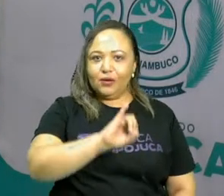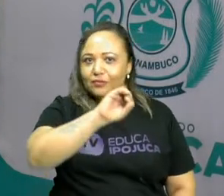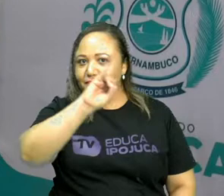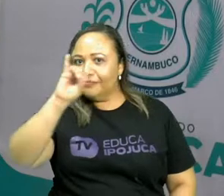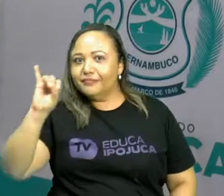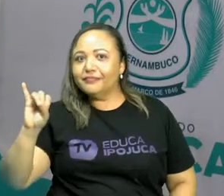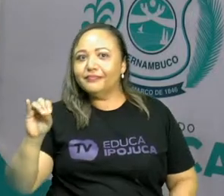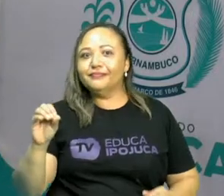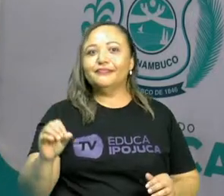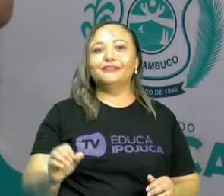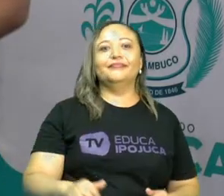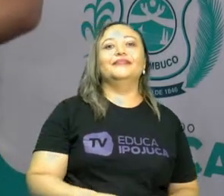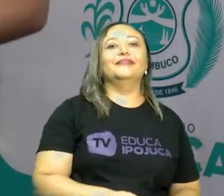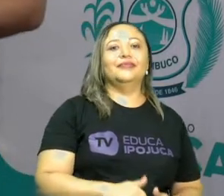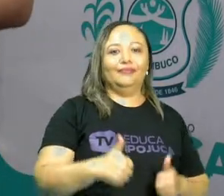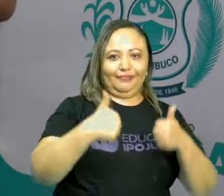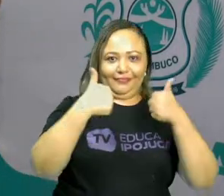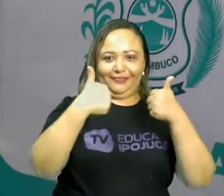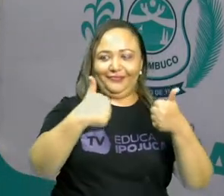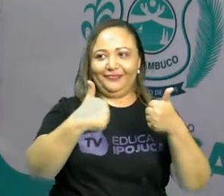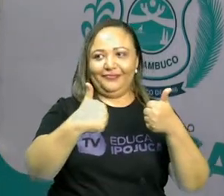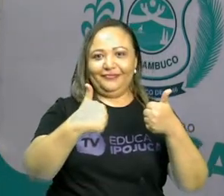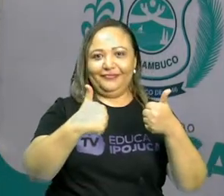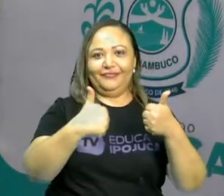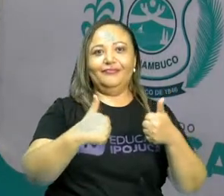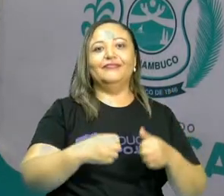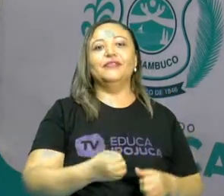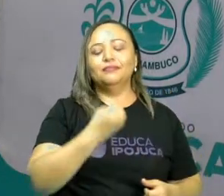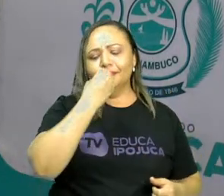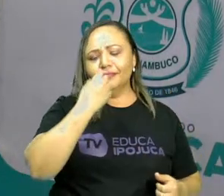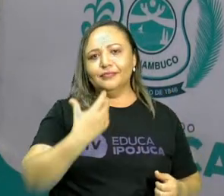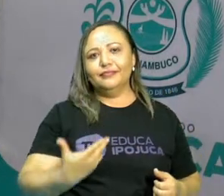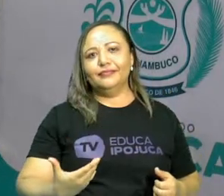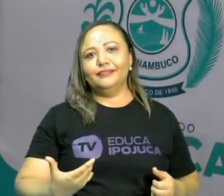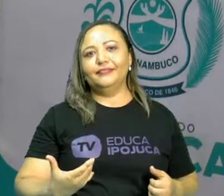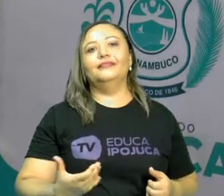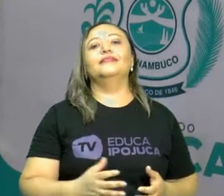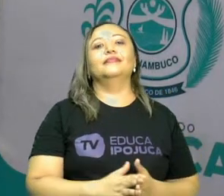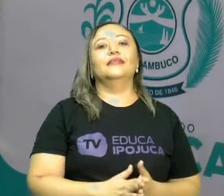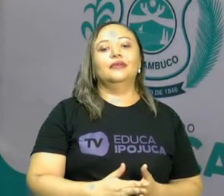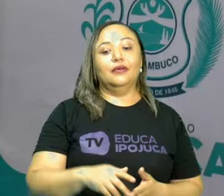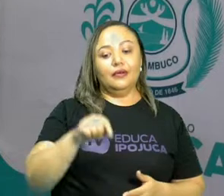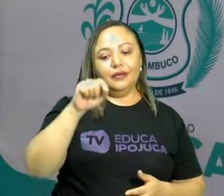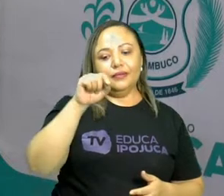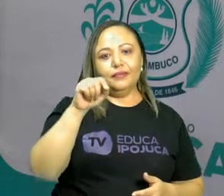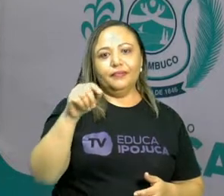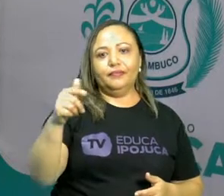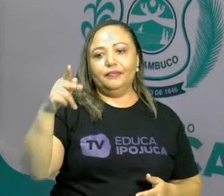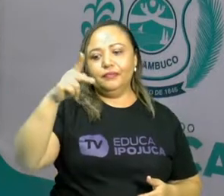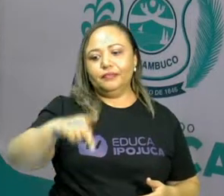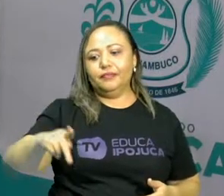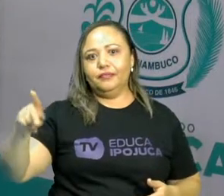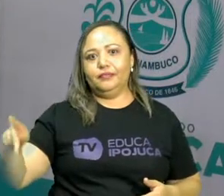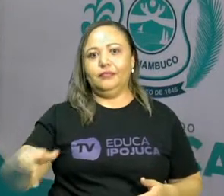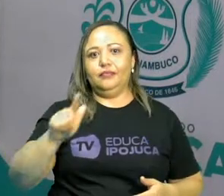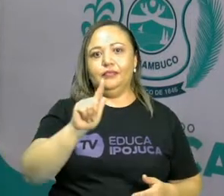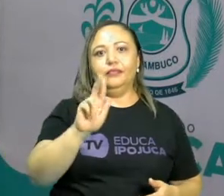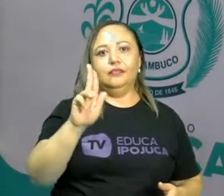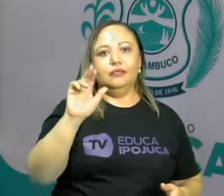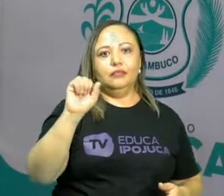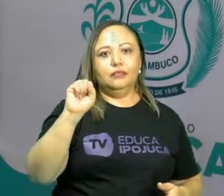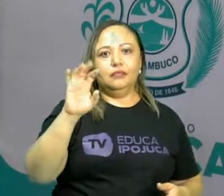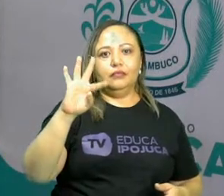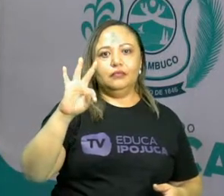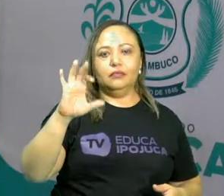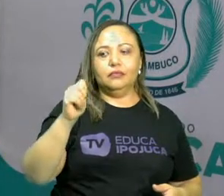Olá pessoal como é que estão vocês Espero que seja tudo bem Aqui o profissional está falando E